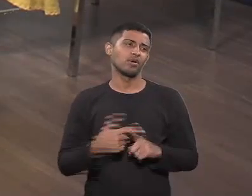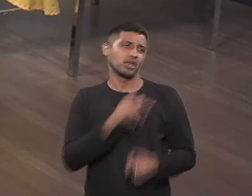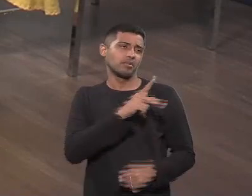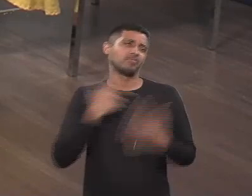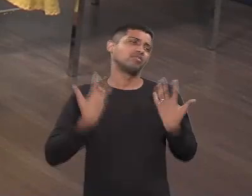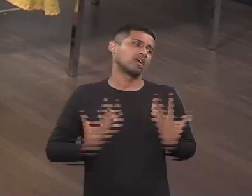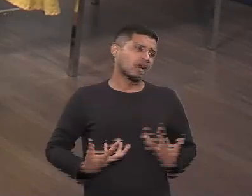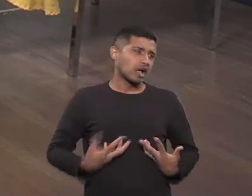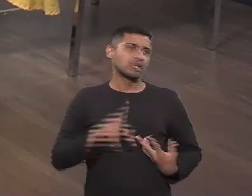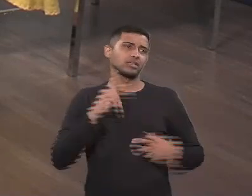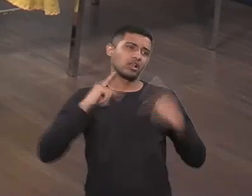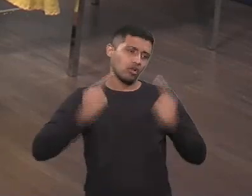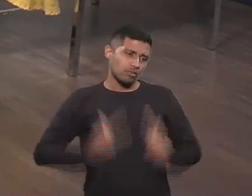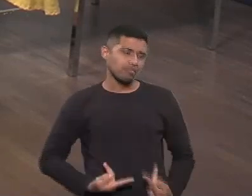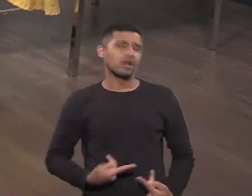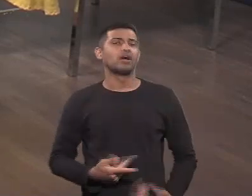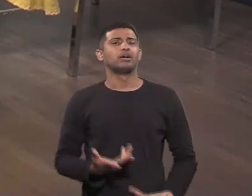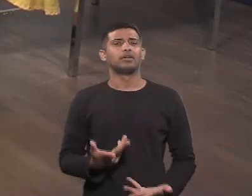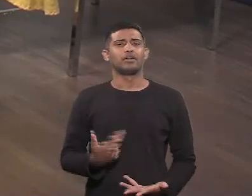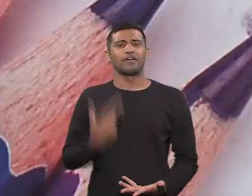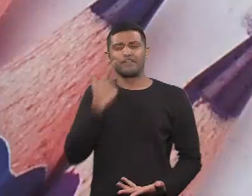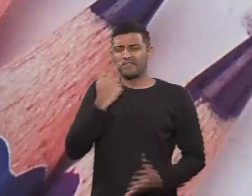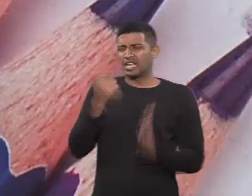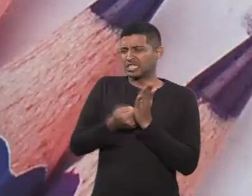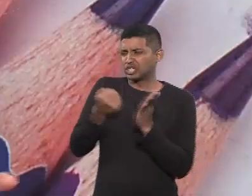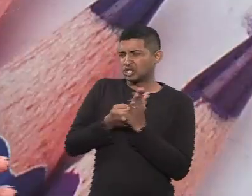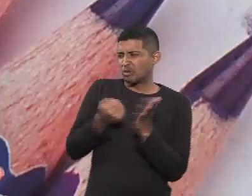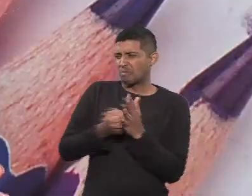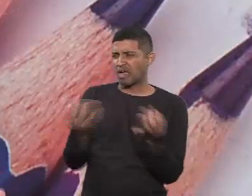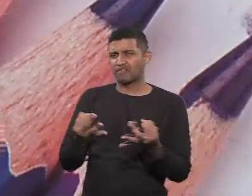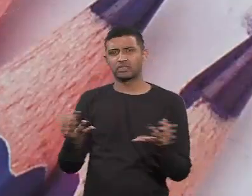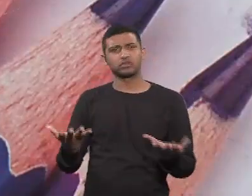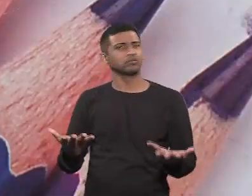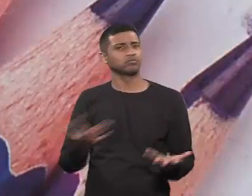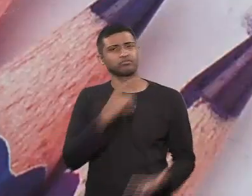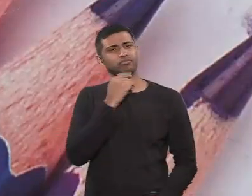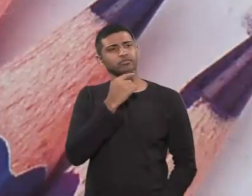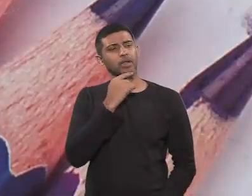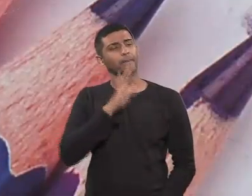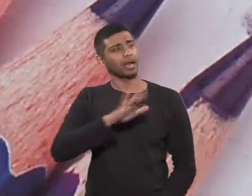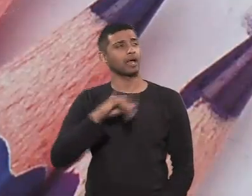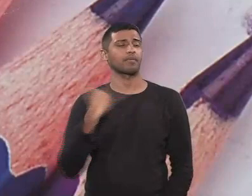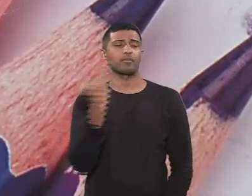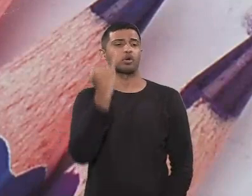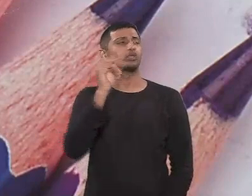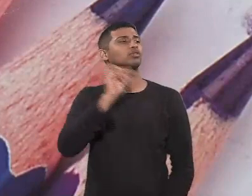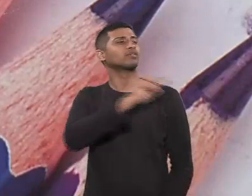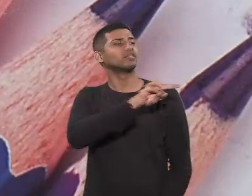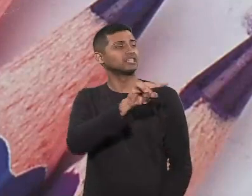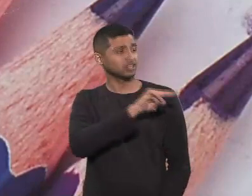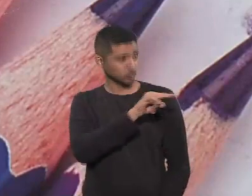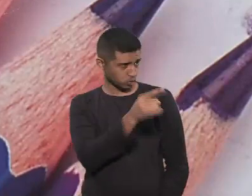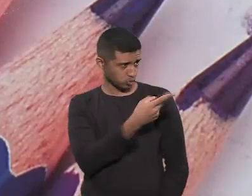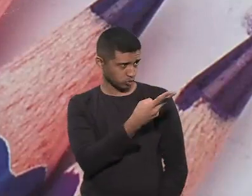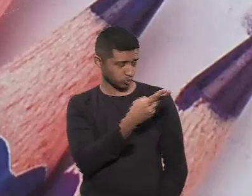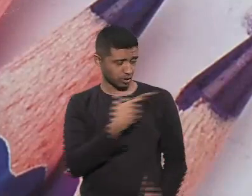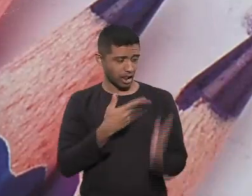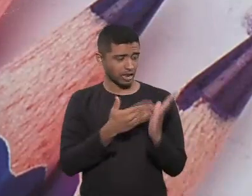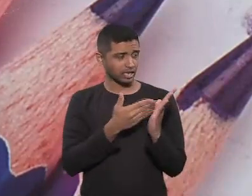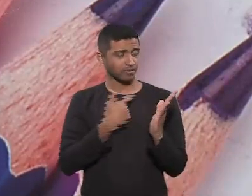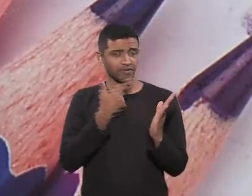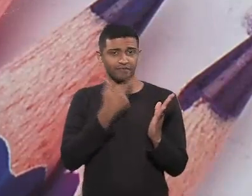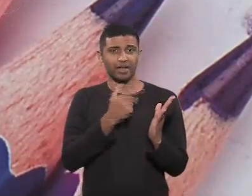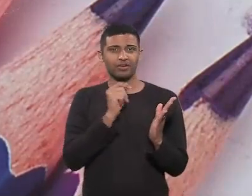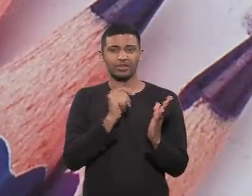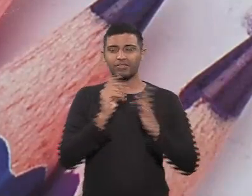professor exato, lógico, né? Não tá aqui mas para cobrar perfeição de jeito nenhum. Mas uma coisa que eu acho importante que o livro de vocês duas deixa esse